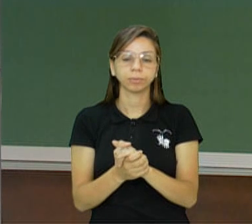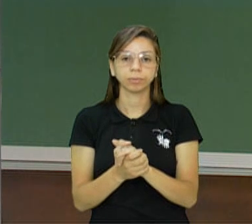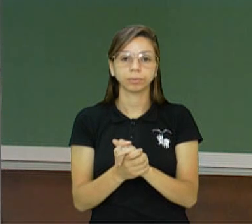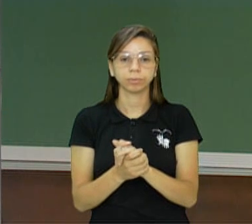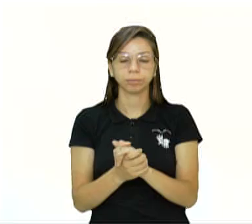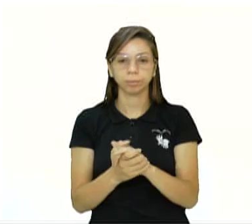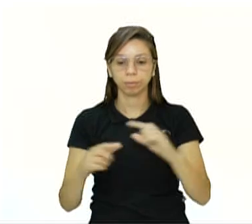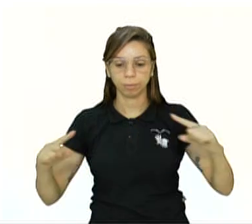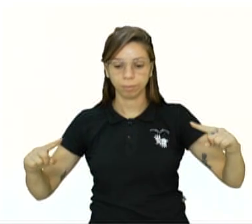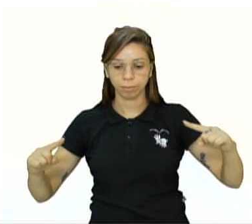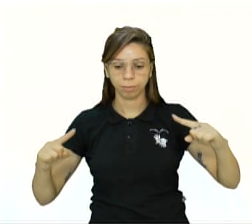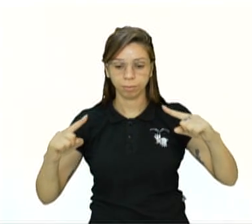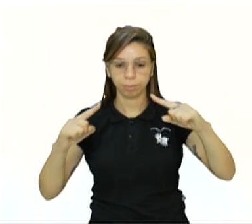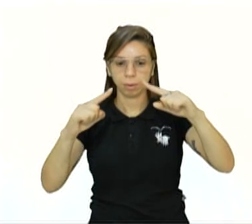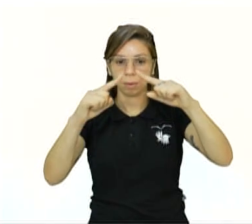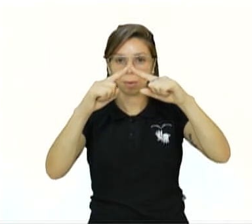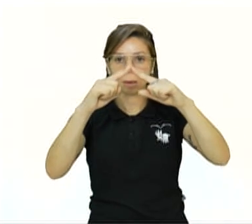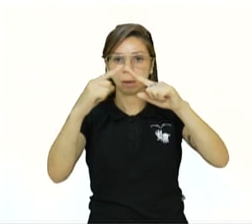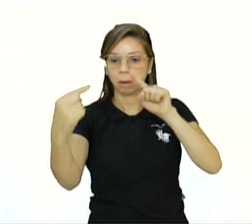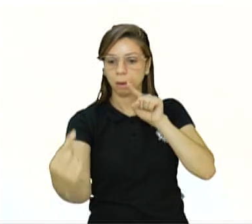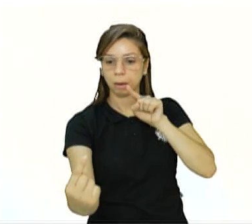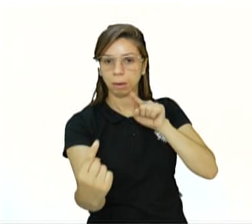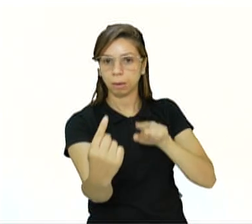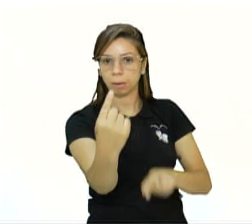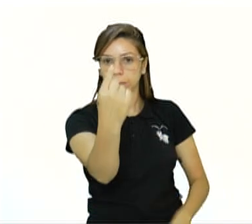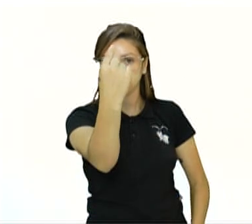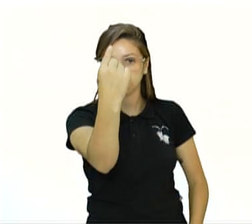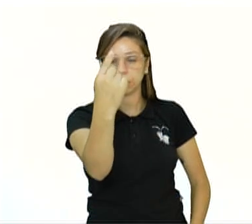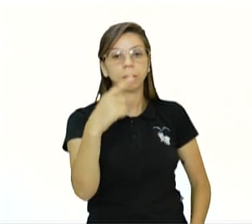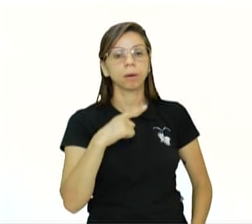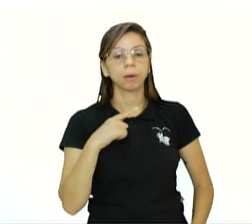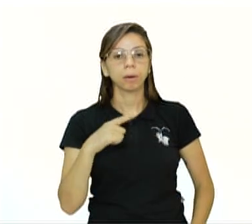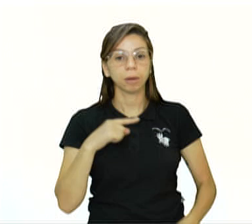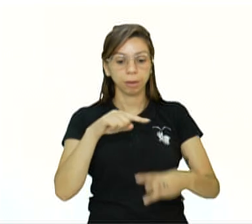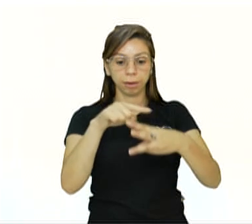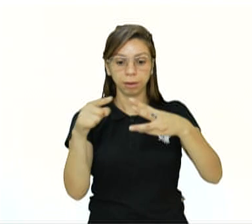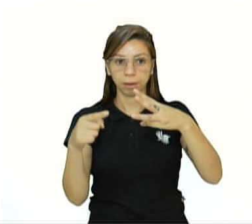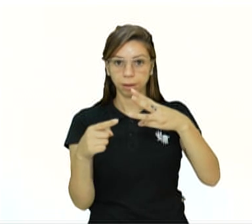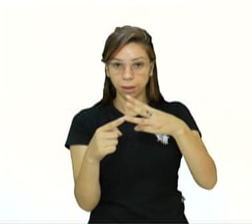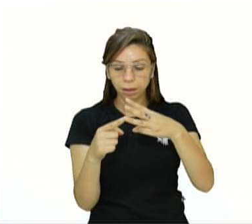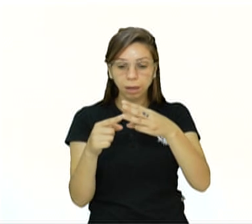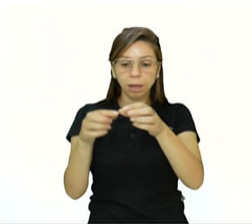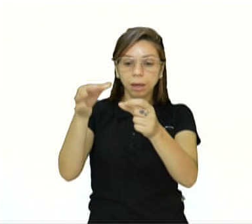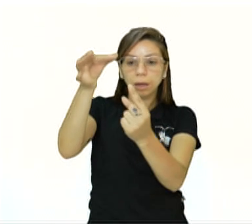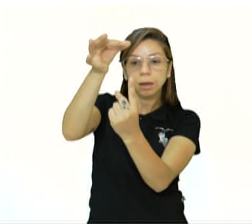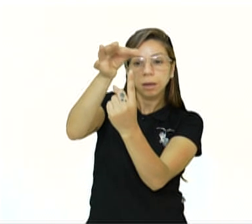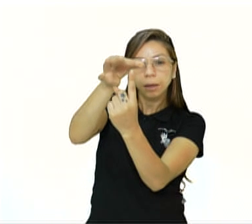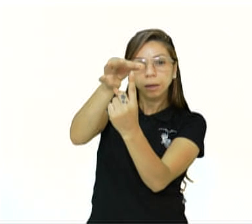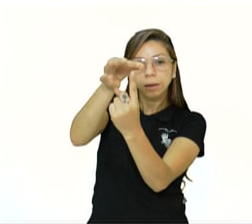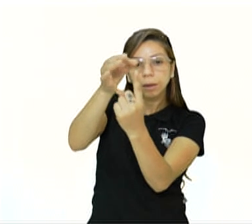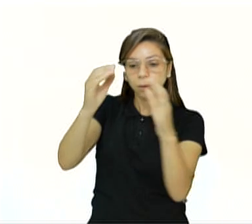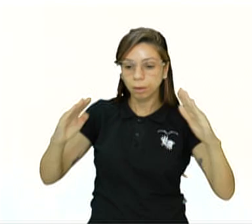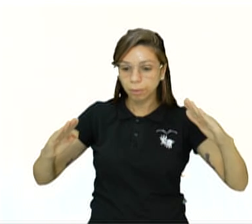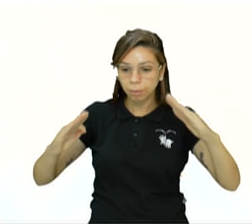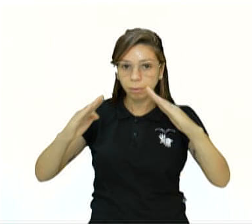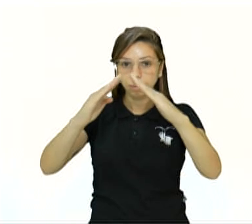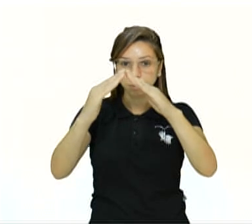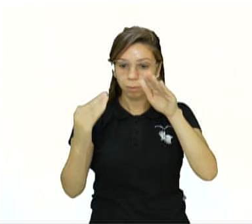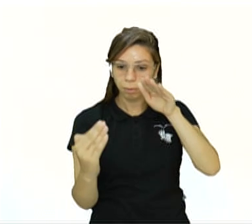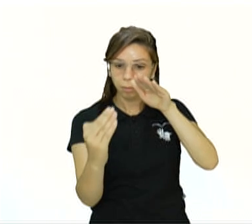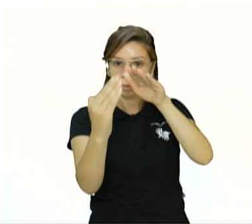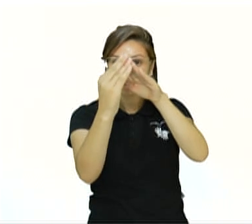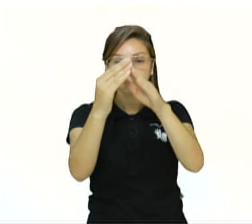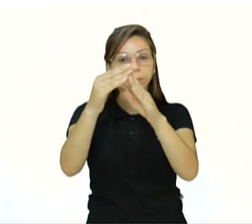os 3 palitinhos inclinados. Então, a pirâmide, ela se junta em uma ponta só, não é